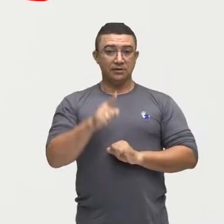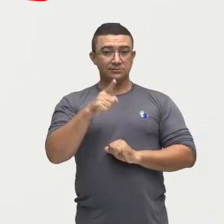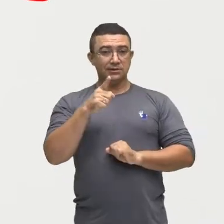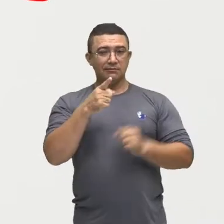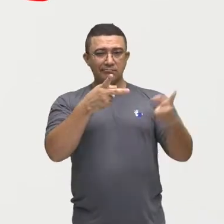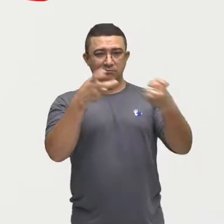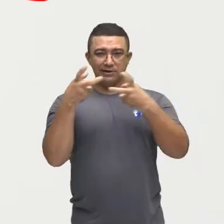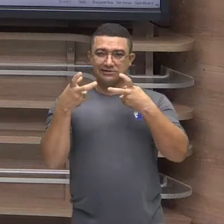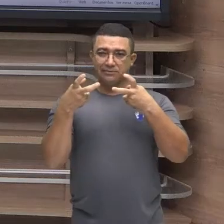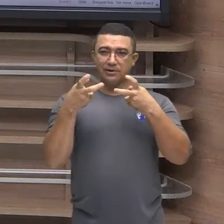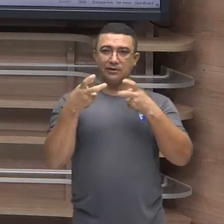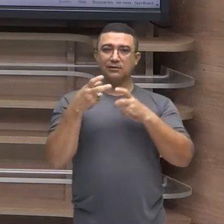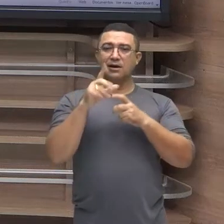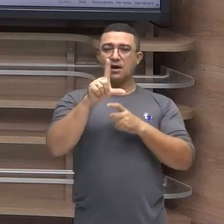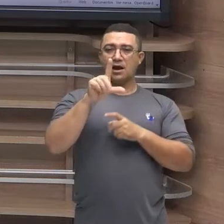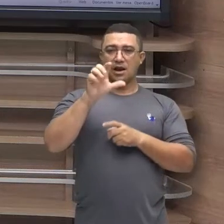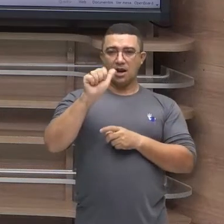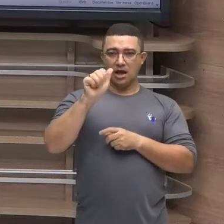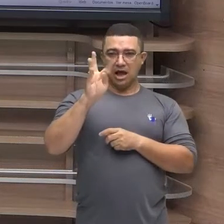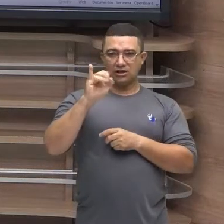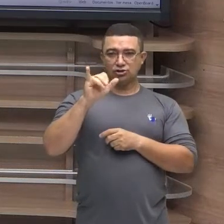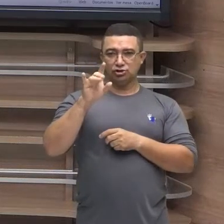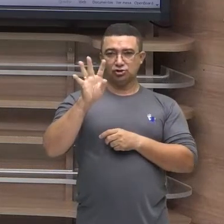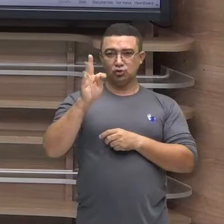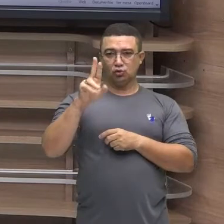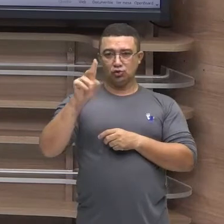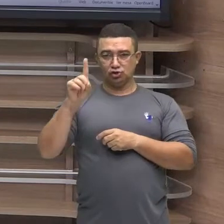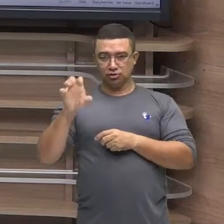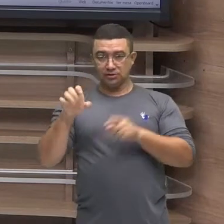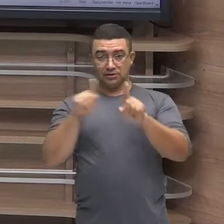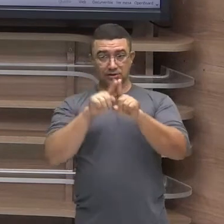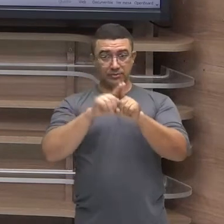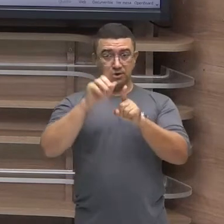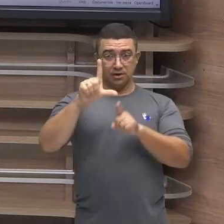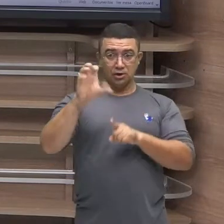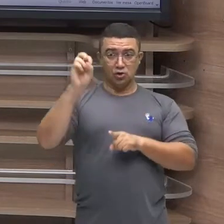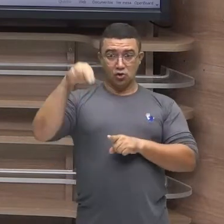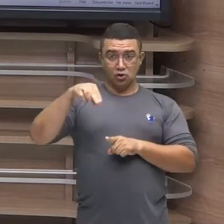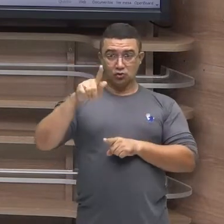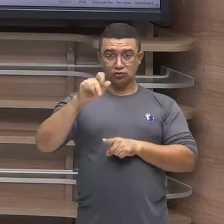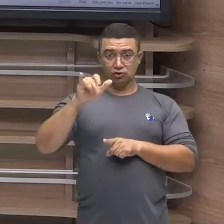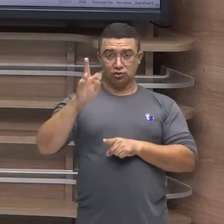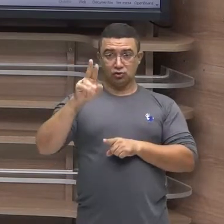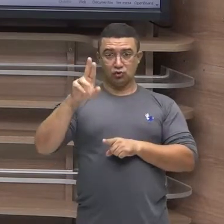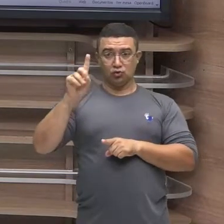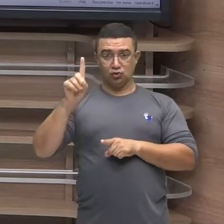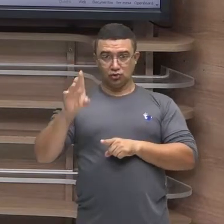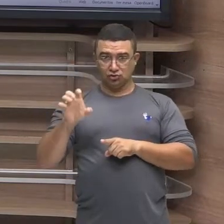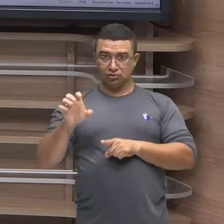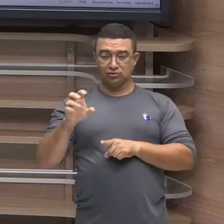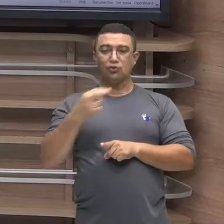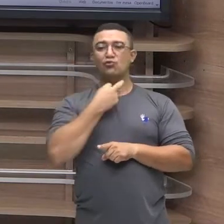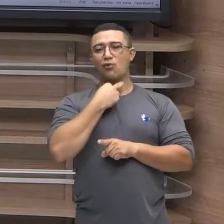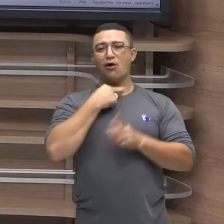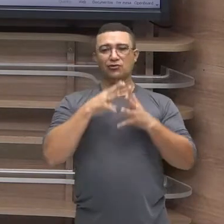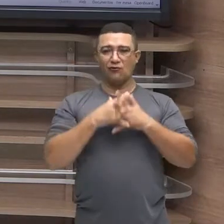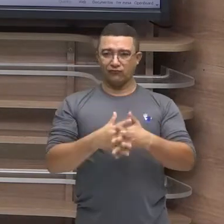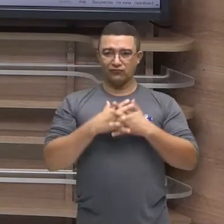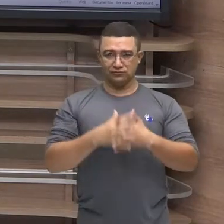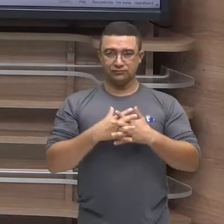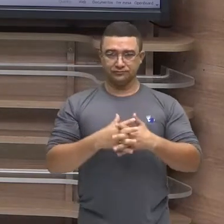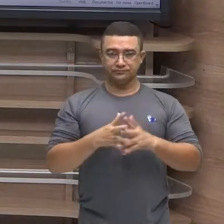observar, gente, a latitude e a longitude, a gente não pode confundir aí a definição de cada uma